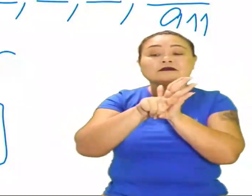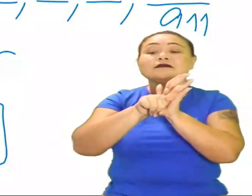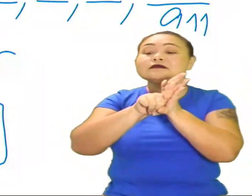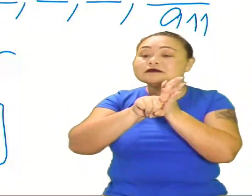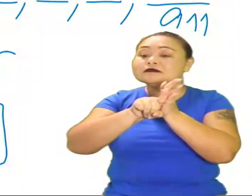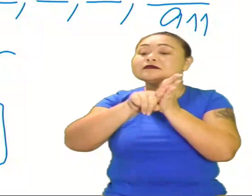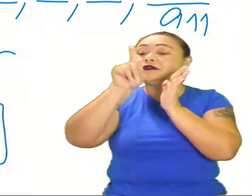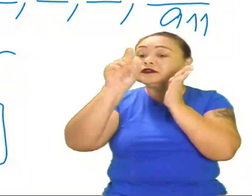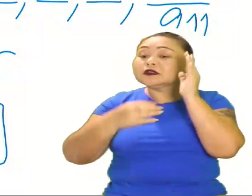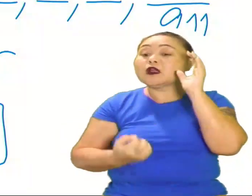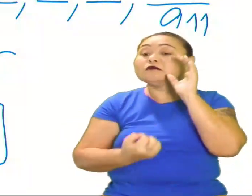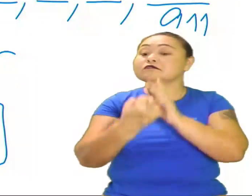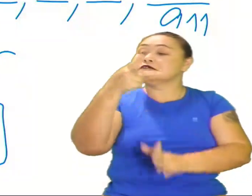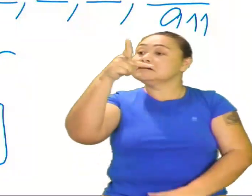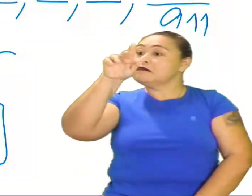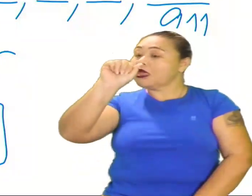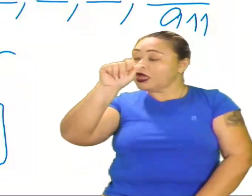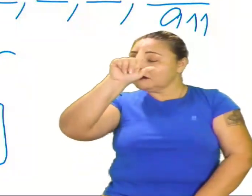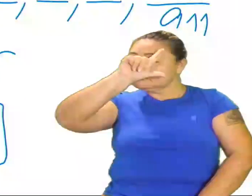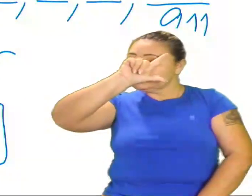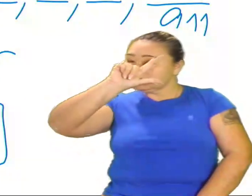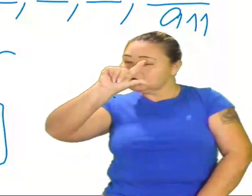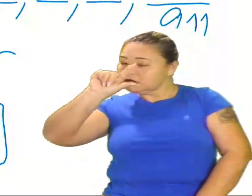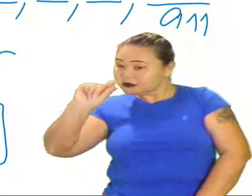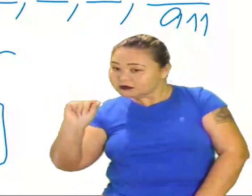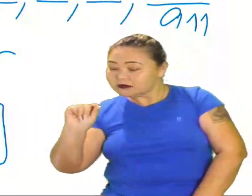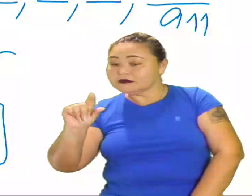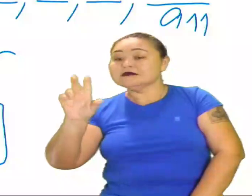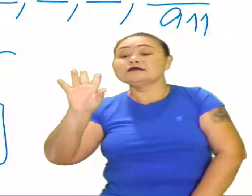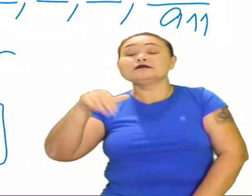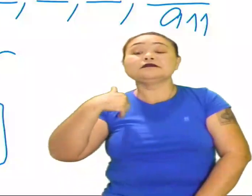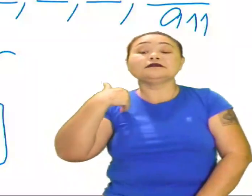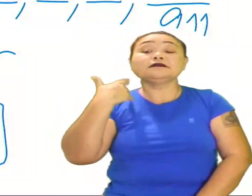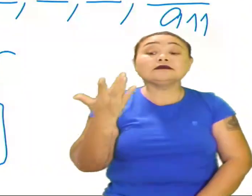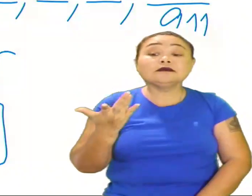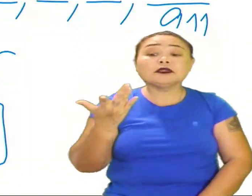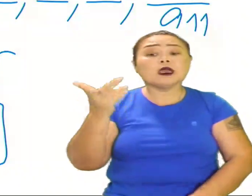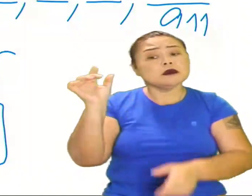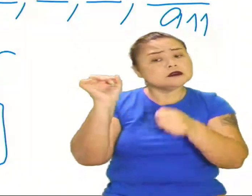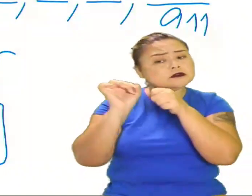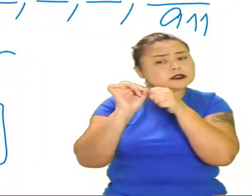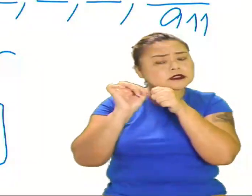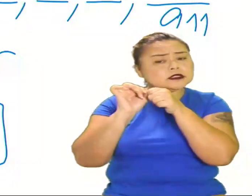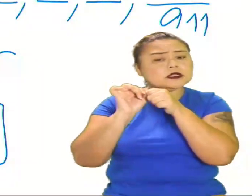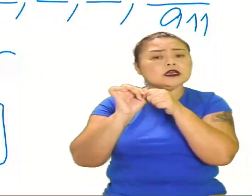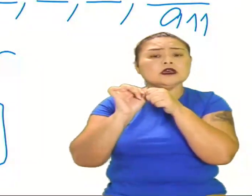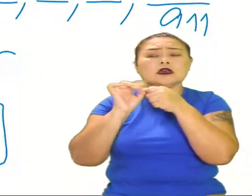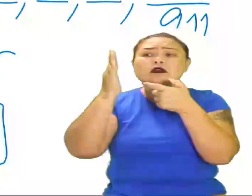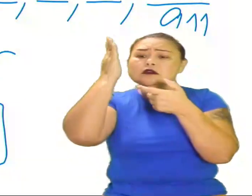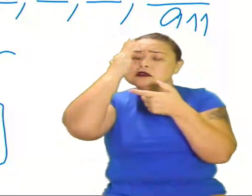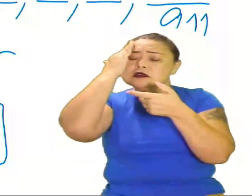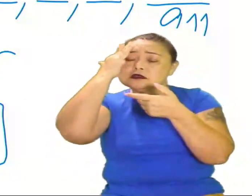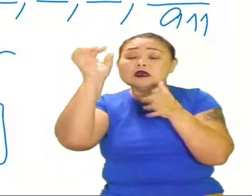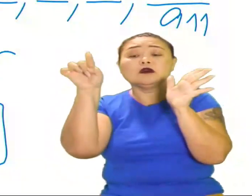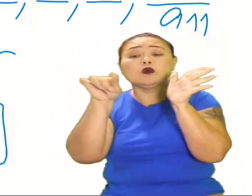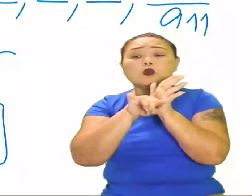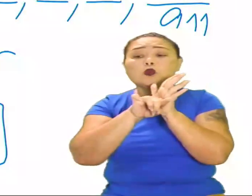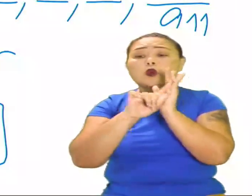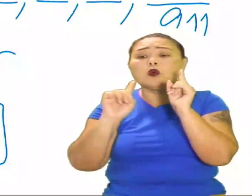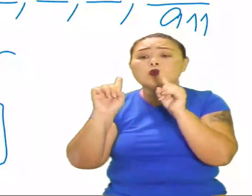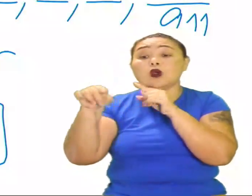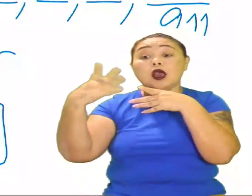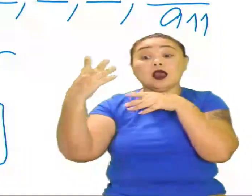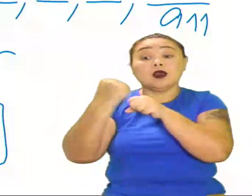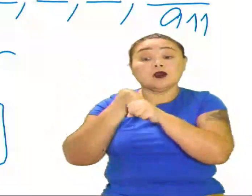origina uma PA decrescente. Aí o aluno fala assim, professor, mas eu fiz assim, ó. Como eu sabia que era negativa, eu vim ao contrário, eu